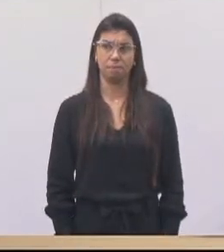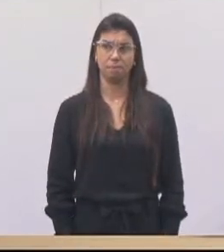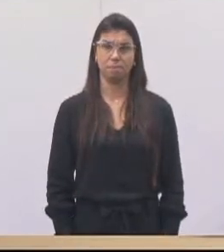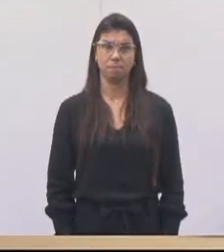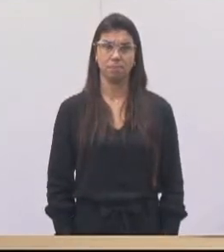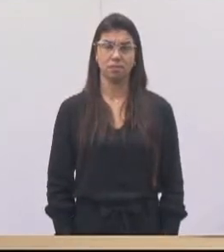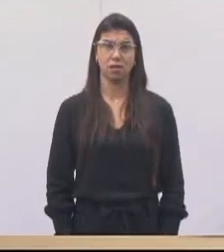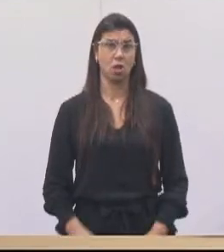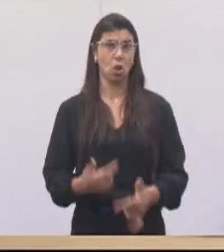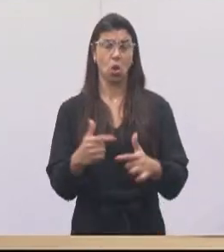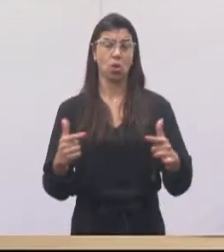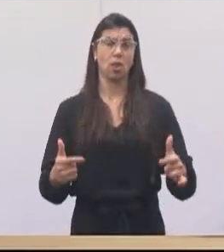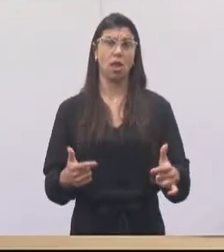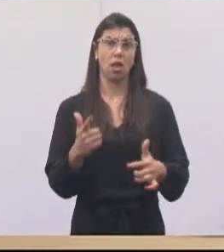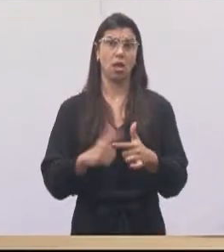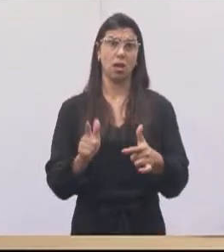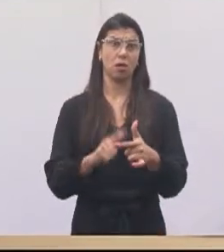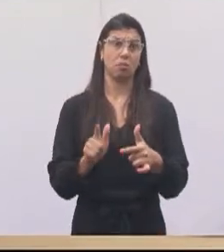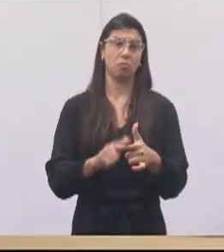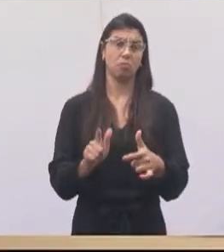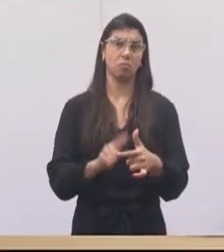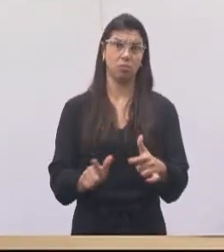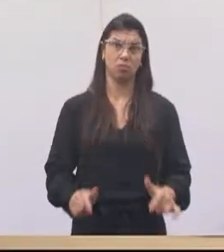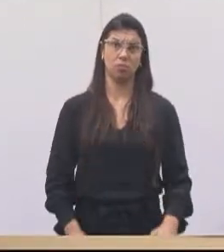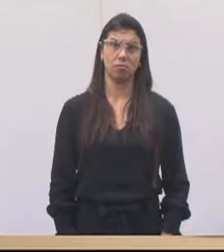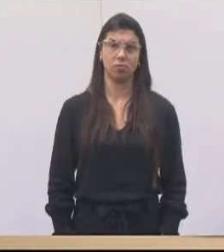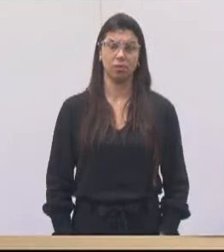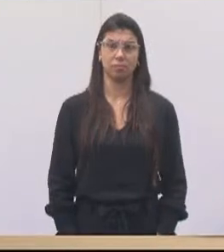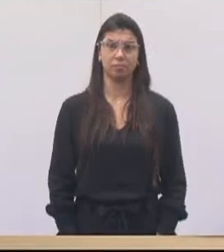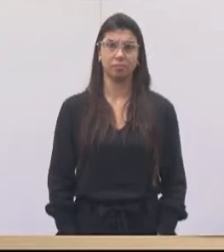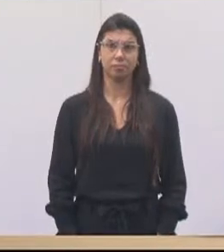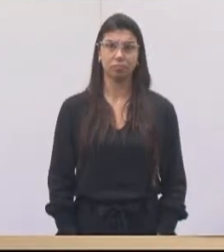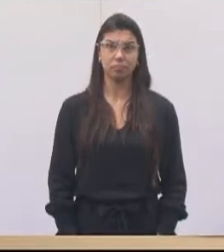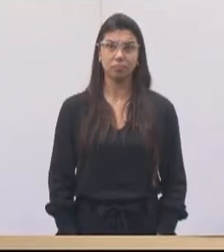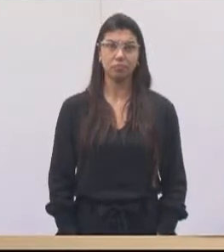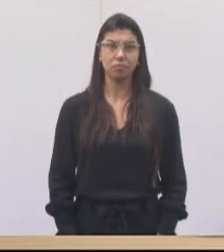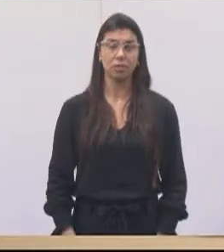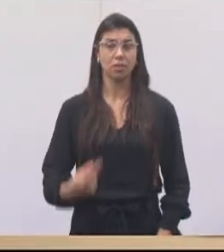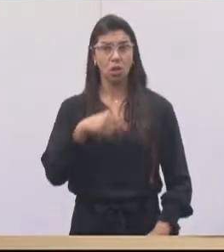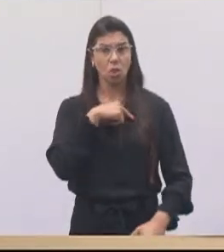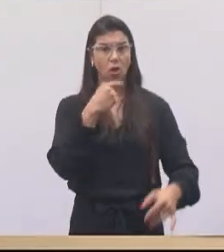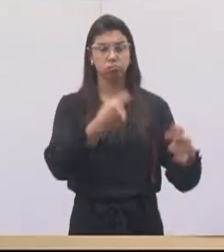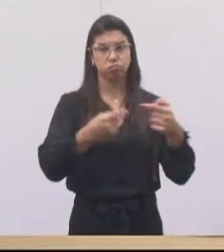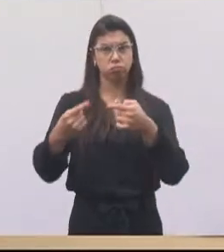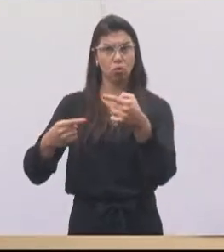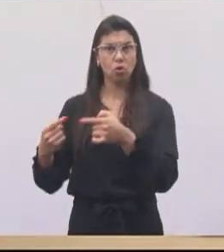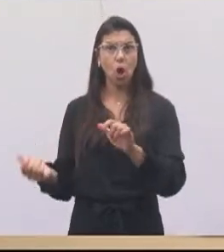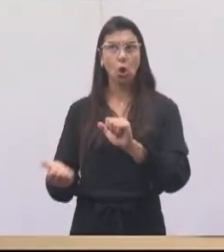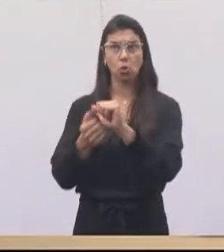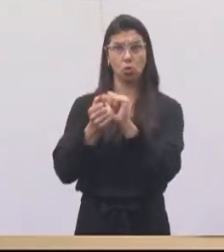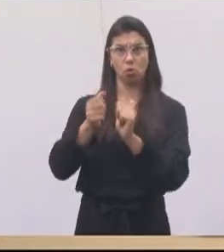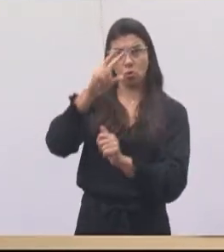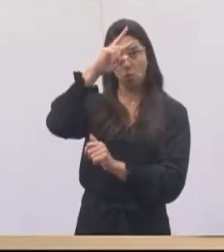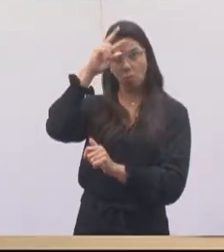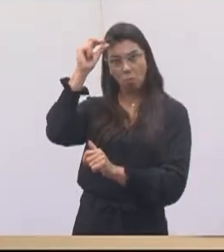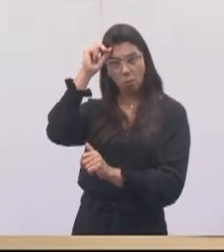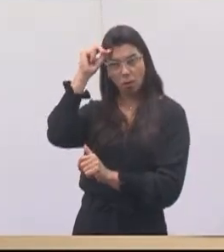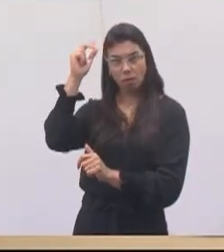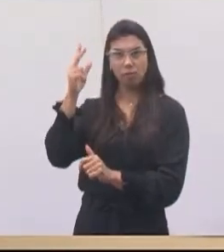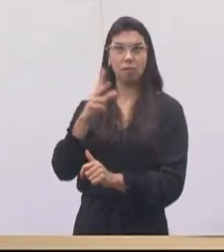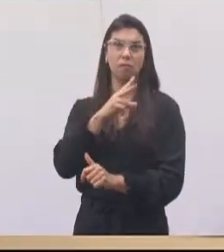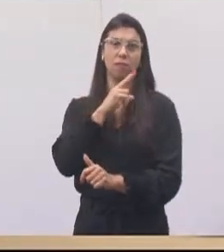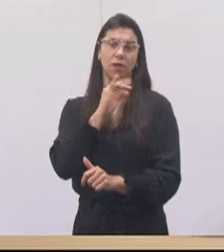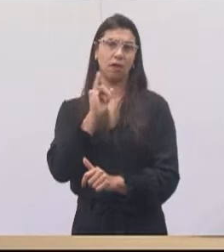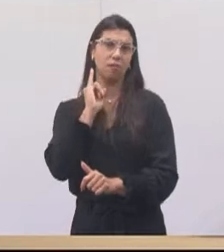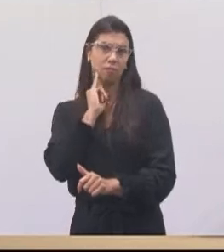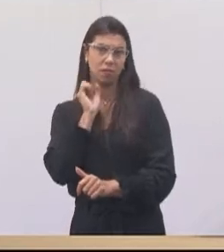Não há nenhum problema a base discutir com o prefeito, né? E vir aqui e votar